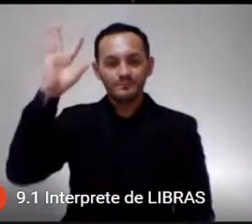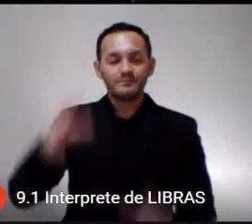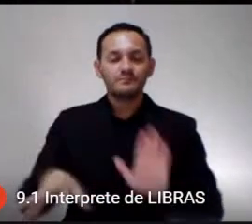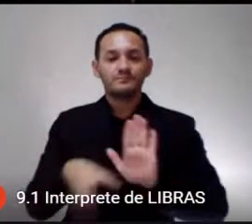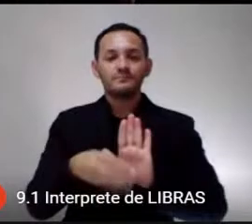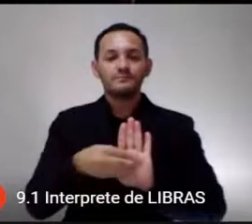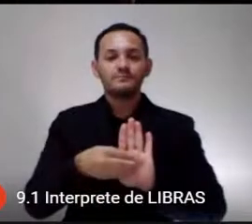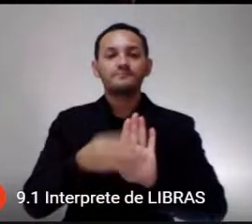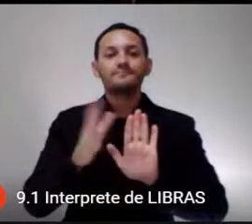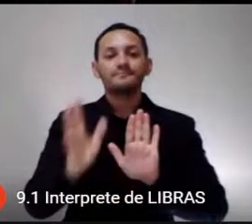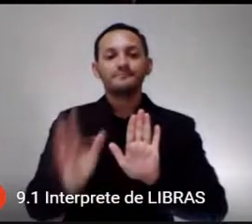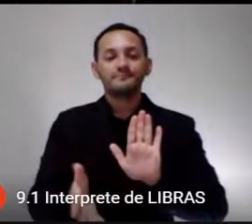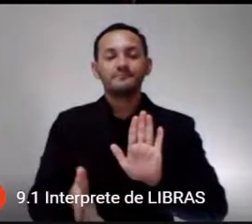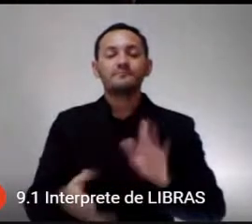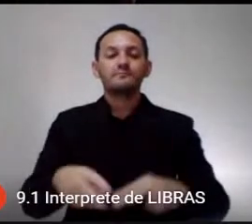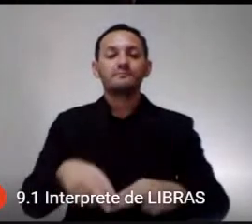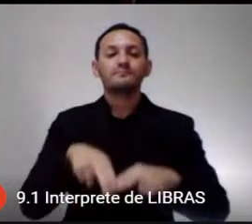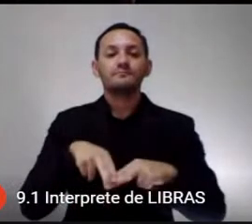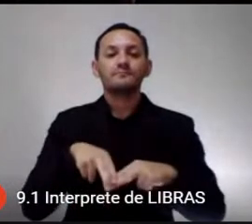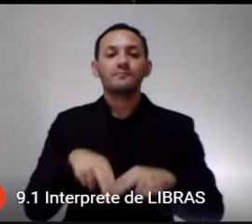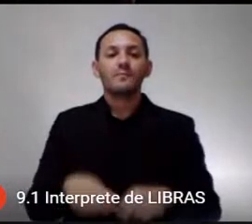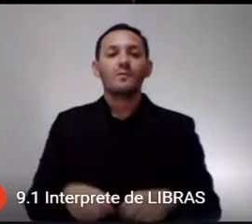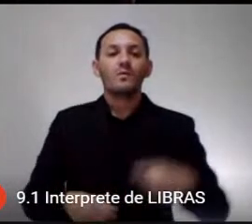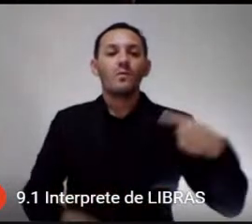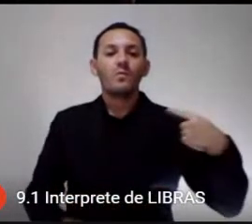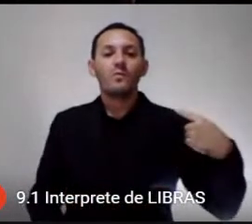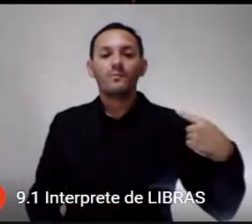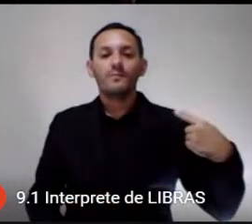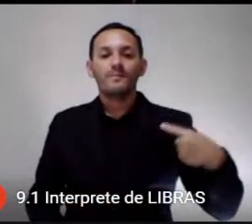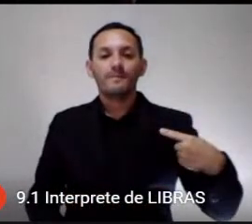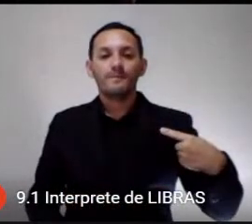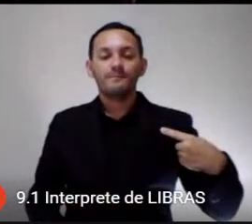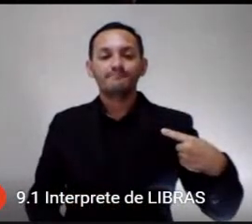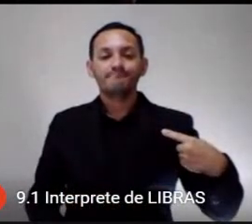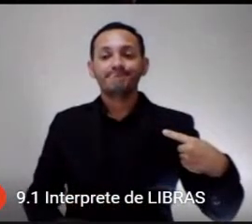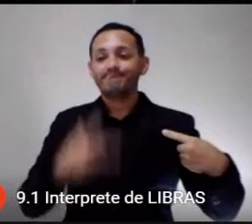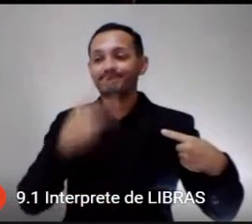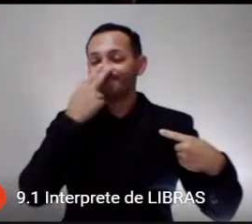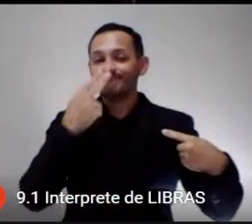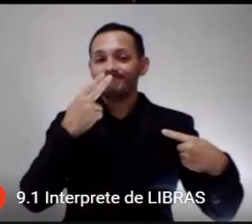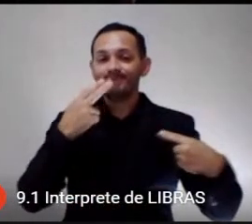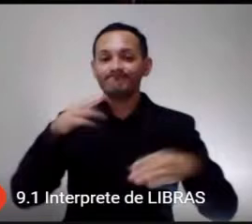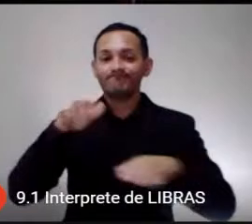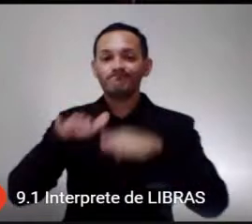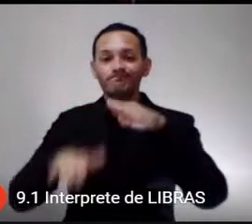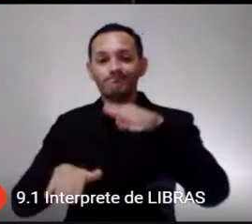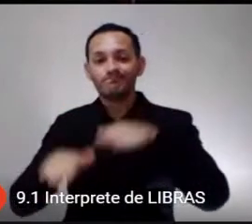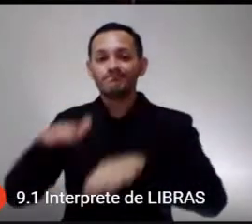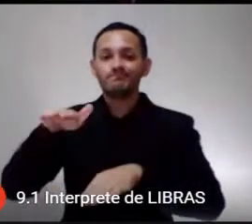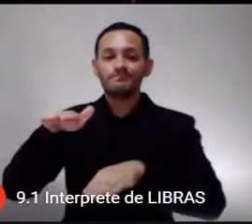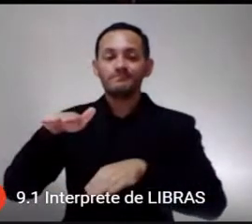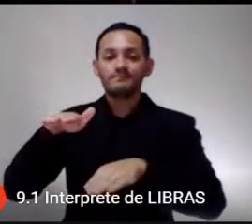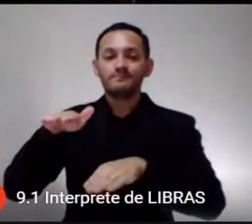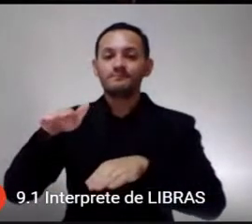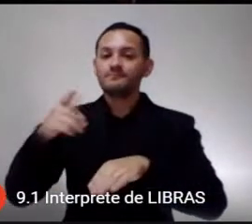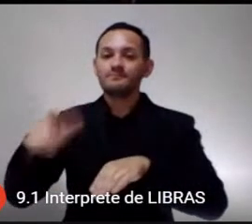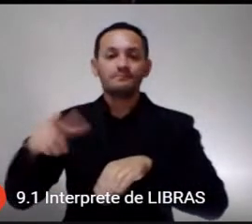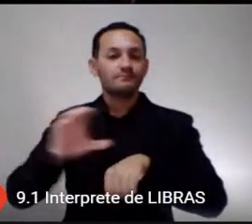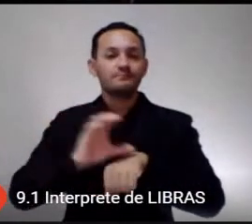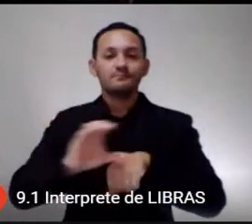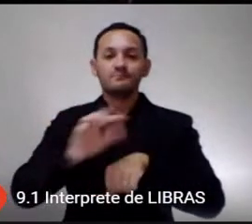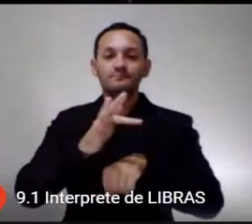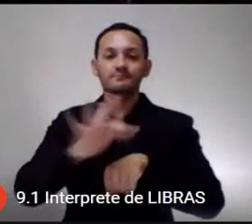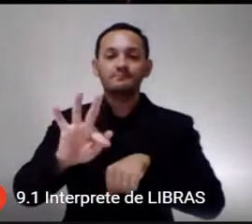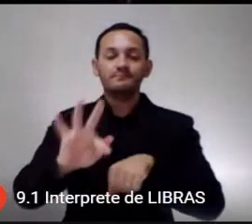lógica acabaria por, número um, estabelecer um tratamento desigual, o que não é permitido pela Constituição,